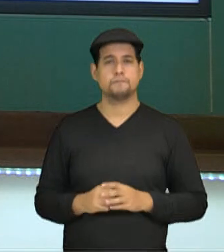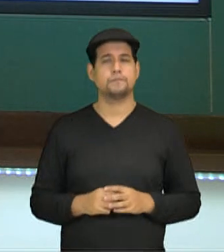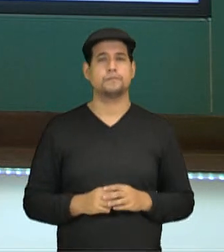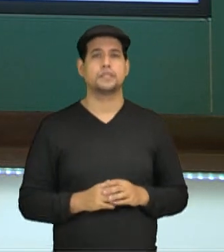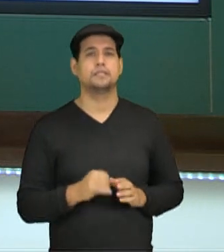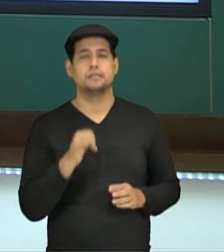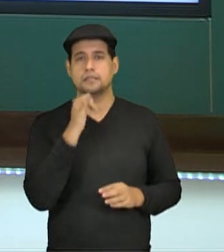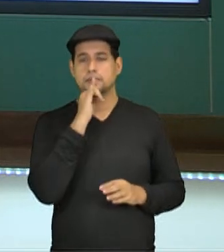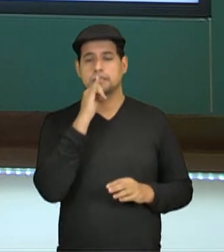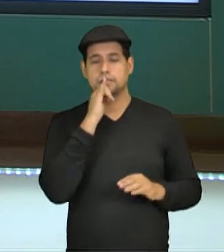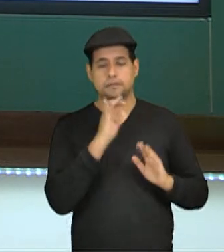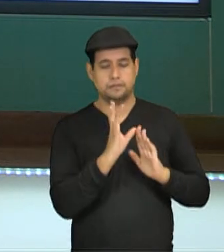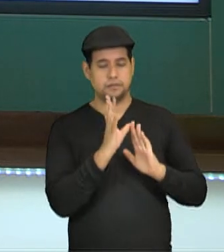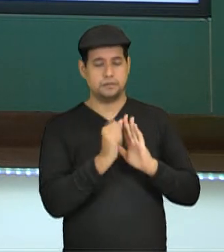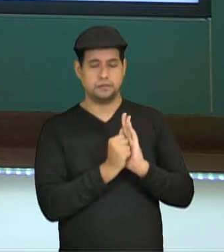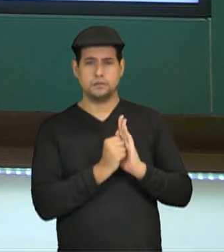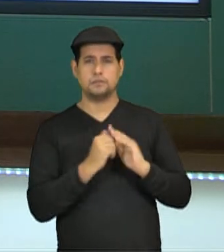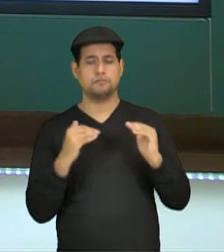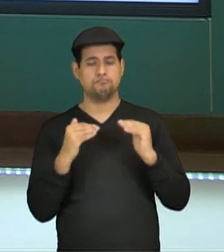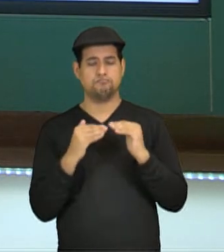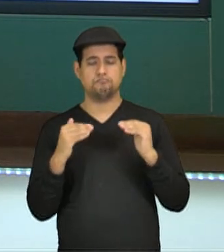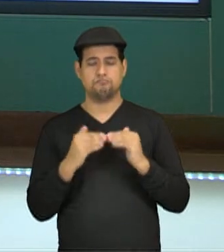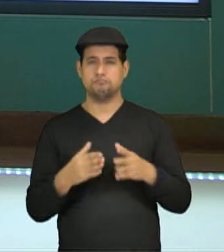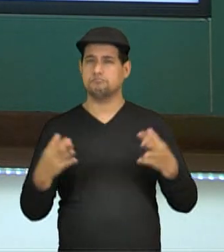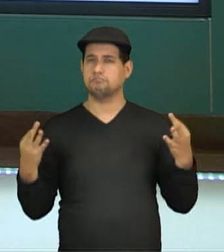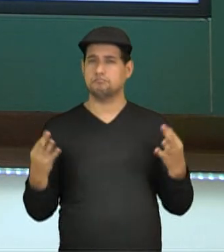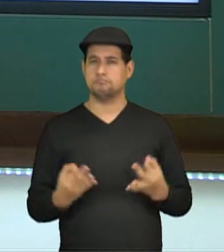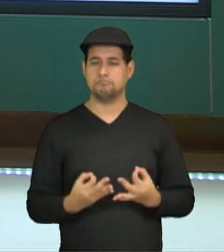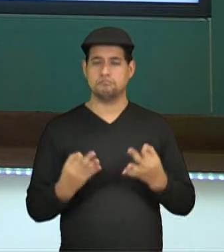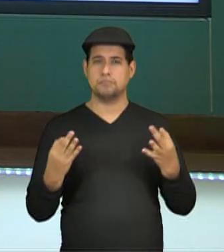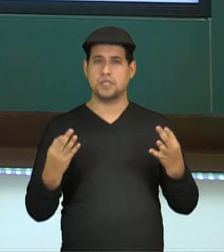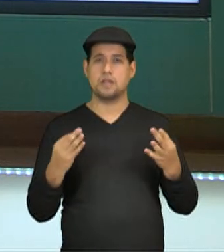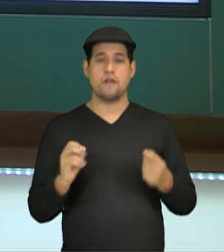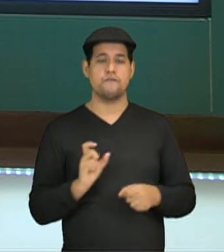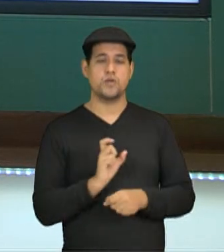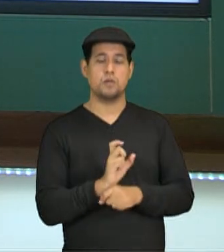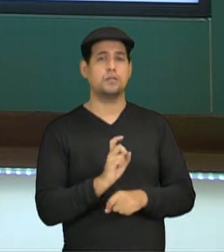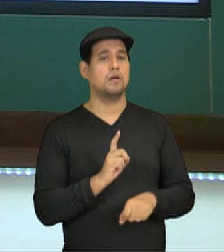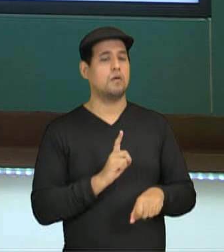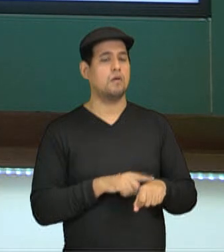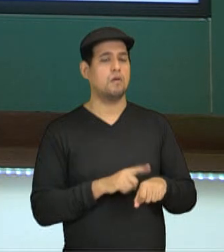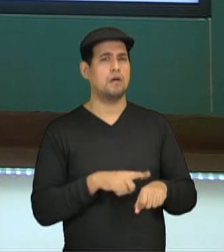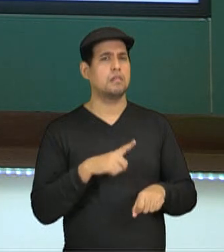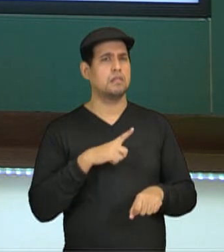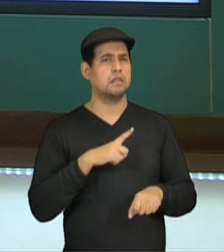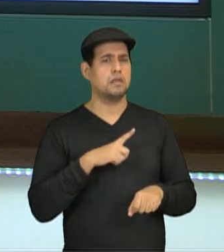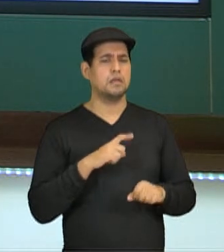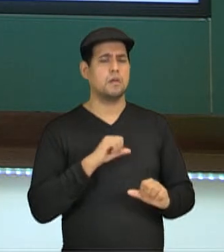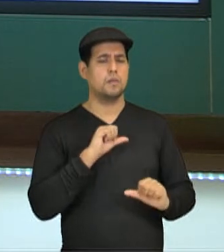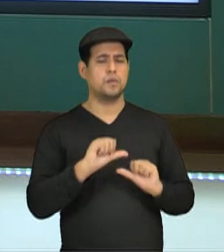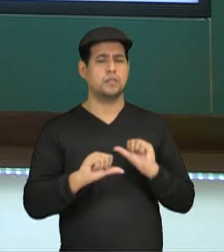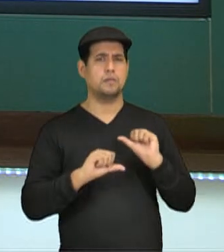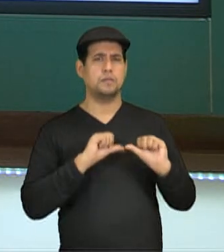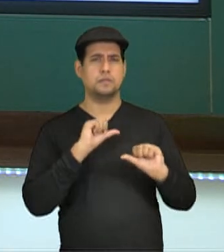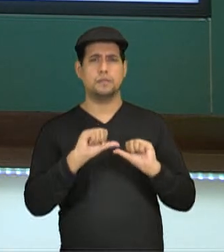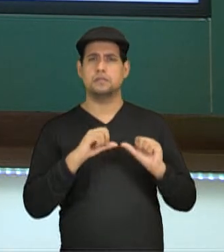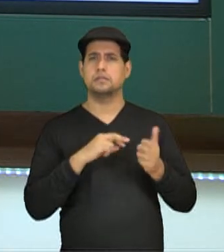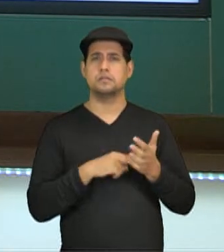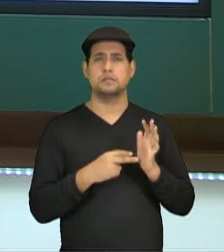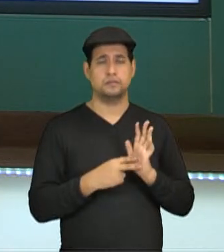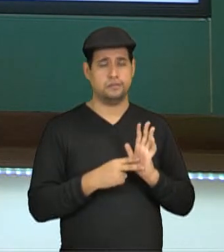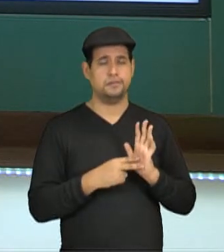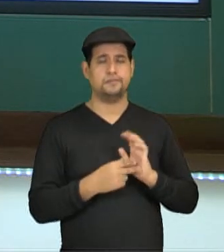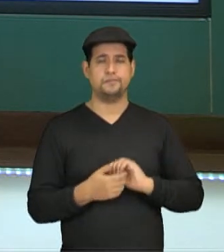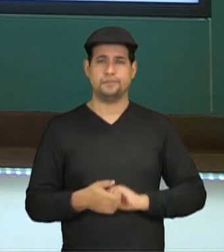imaginar que esses registros cabem certinho nessa fórmula. Dado o horário, eu tenho essa temperatura que segue